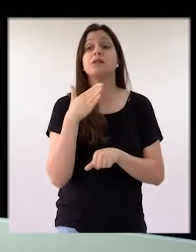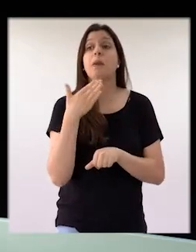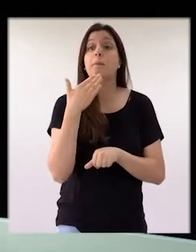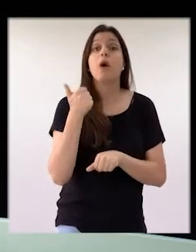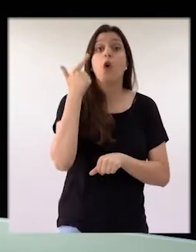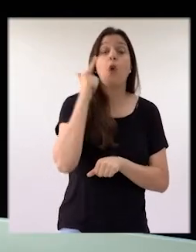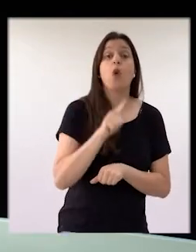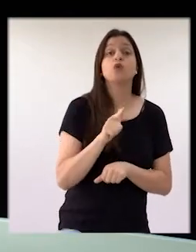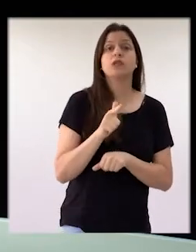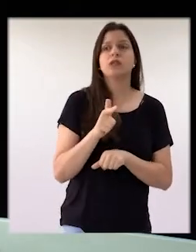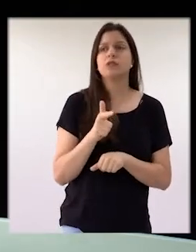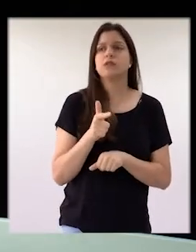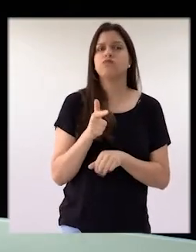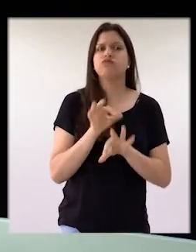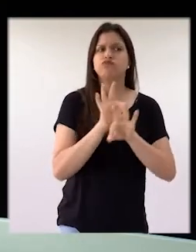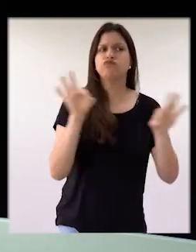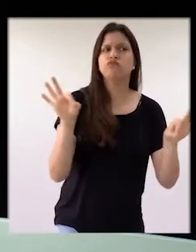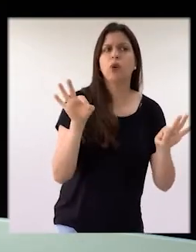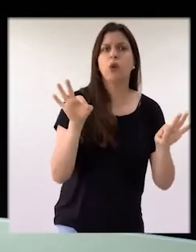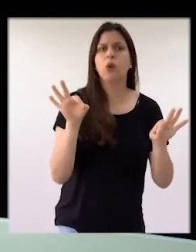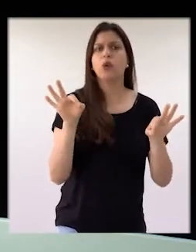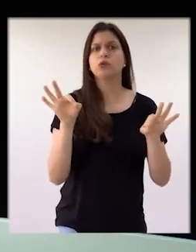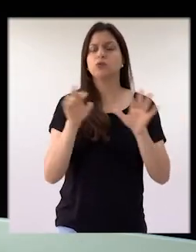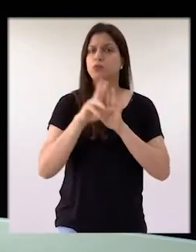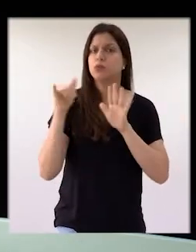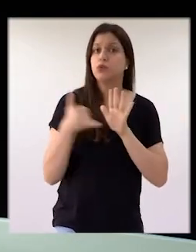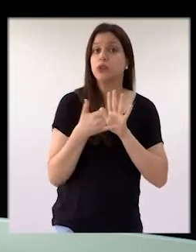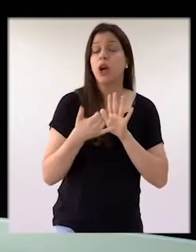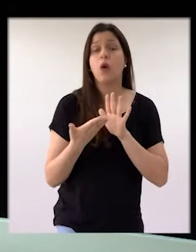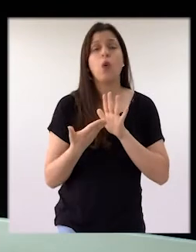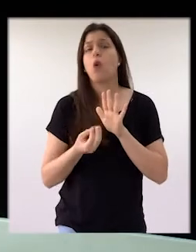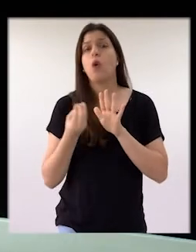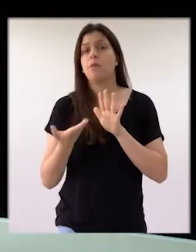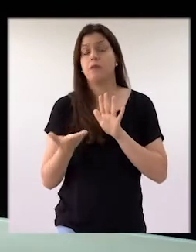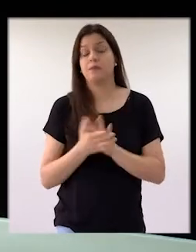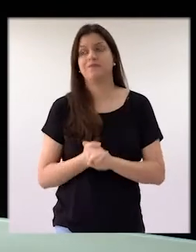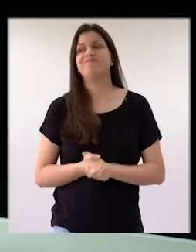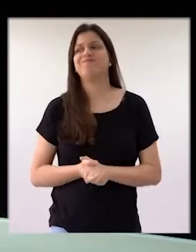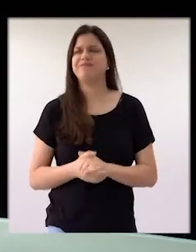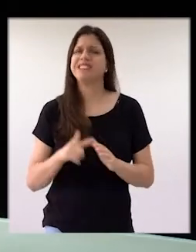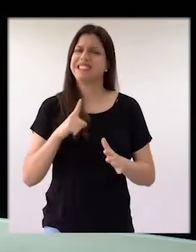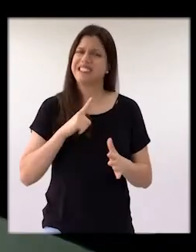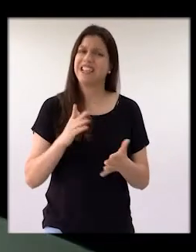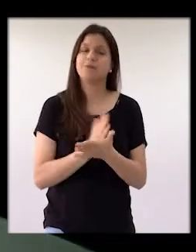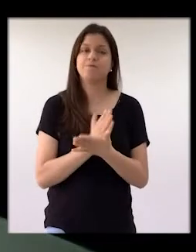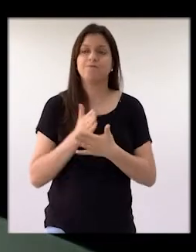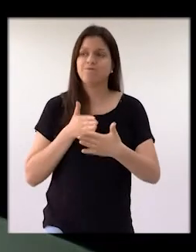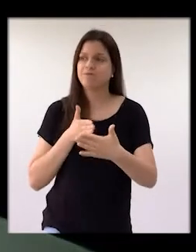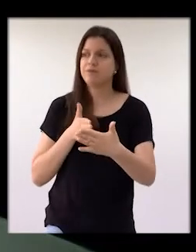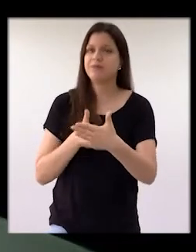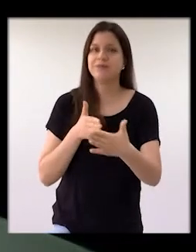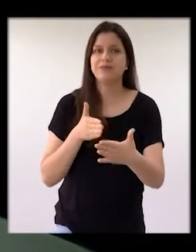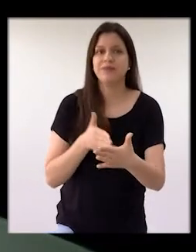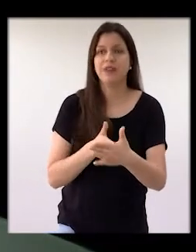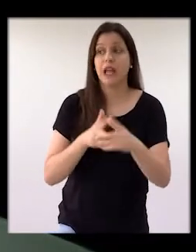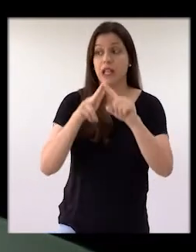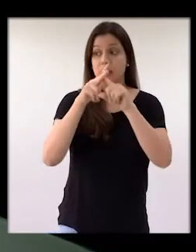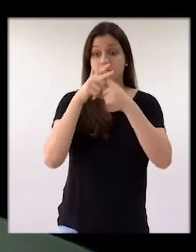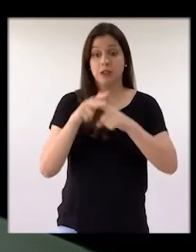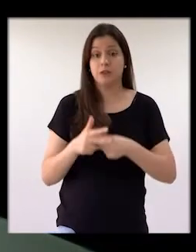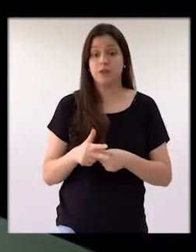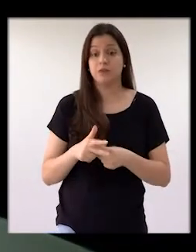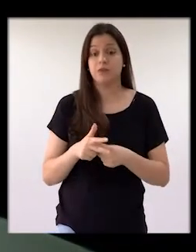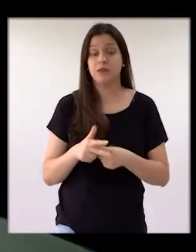deixam claro mais como ser mais eficiente, talvez até o que seu estudo mostra possa ajudar nisso? Então, a gente acredita que alguns